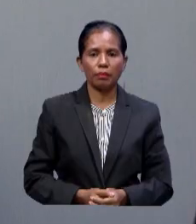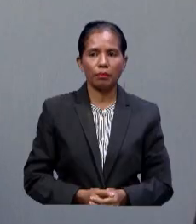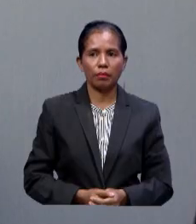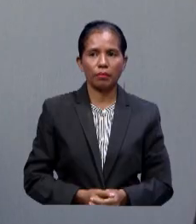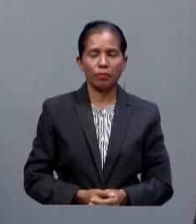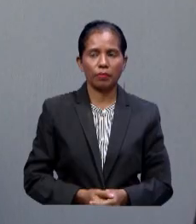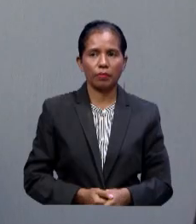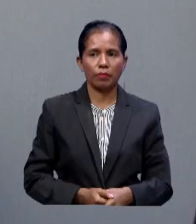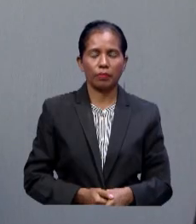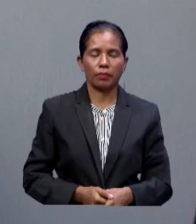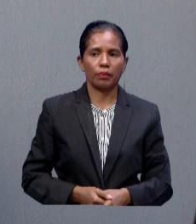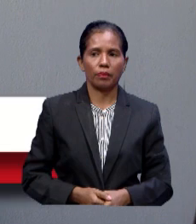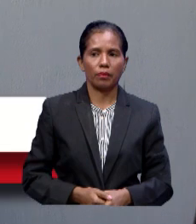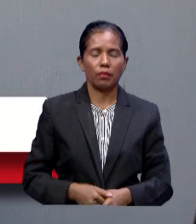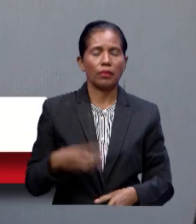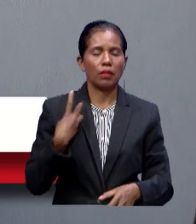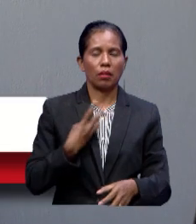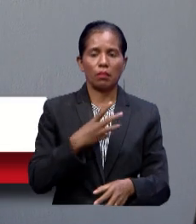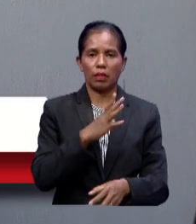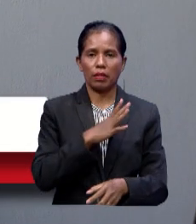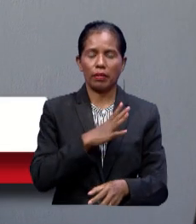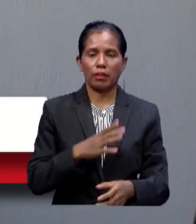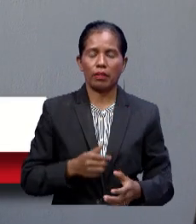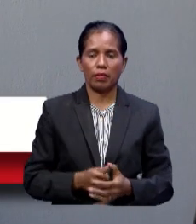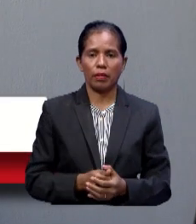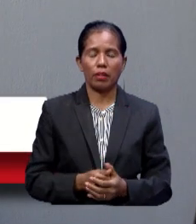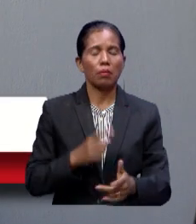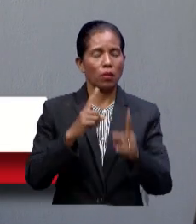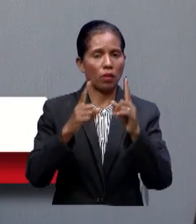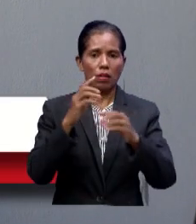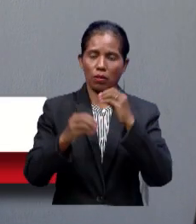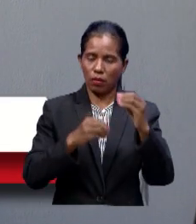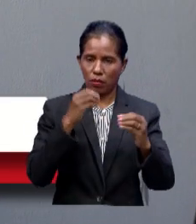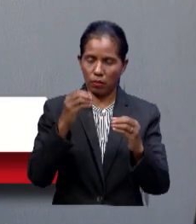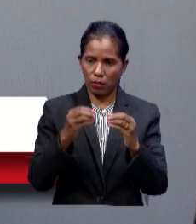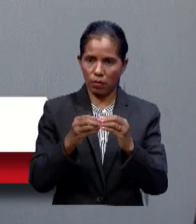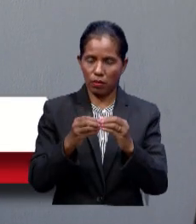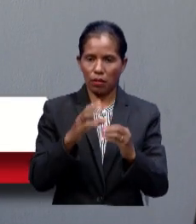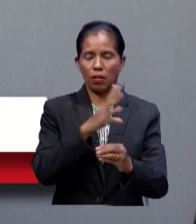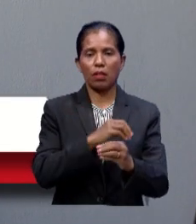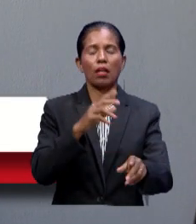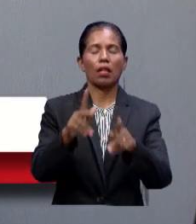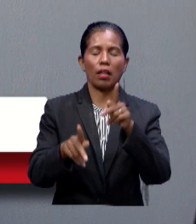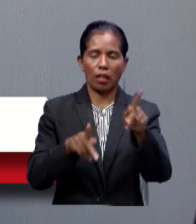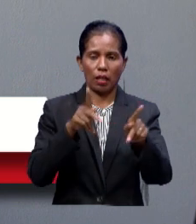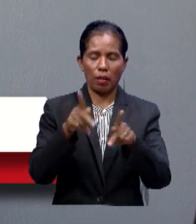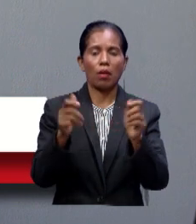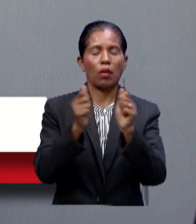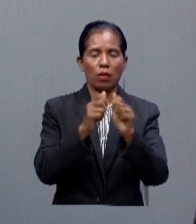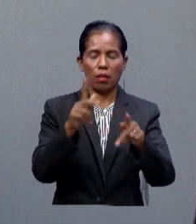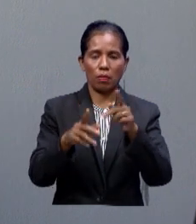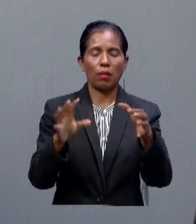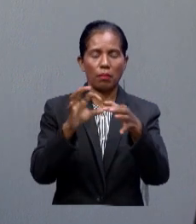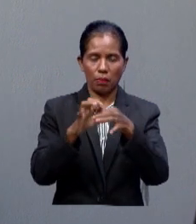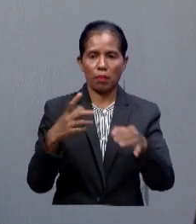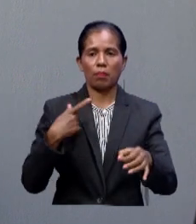project and we would like to. Ami colhemos com a intercâmbio EMA ba EMA entre membro parlamento